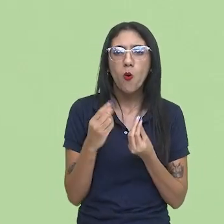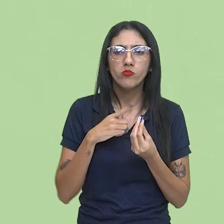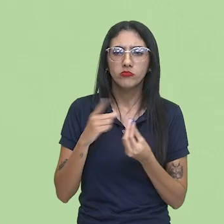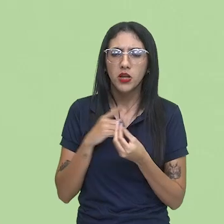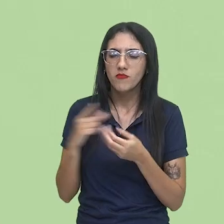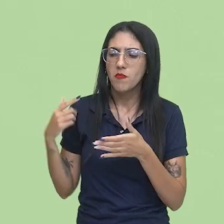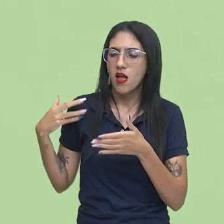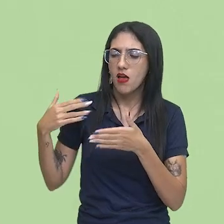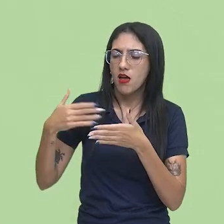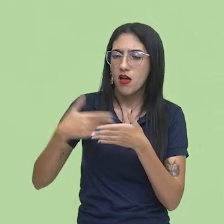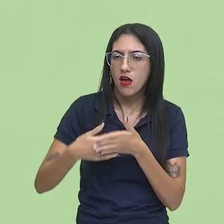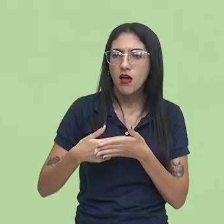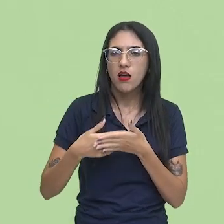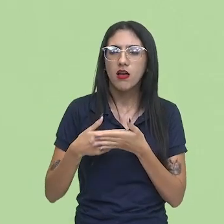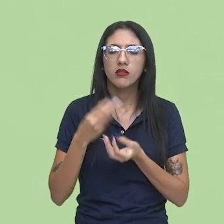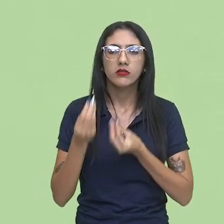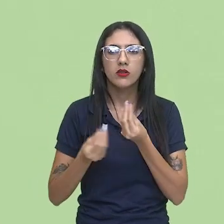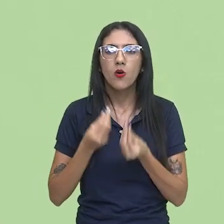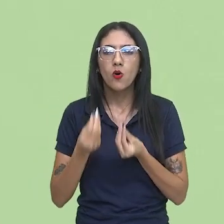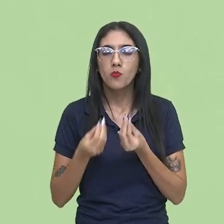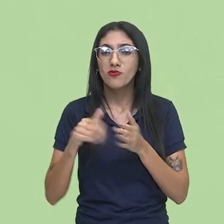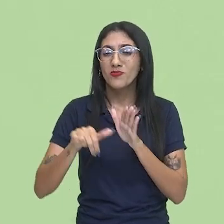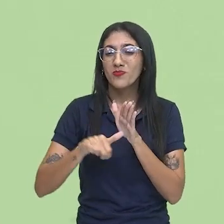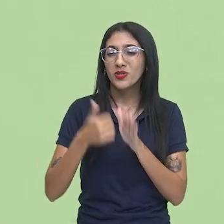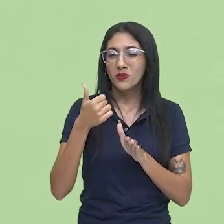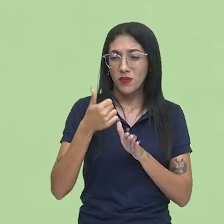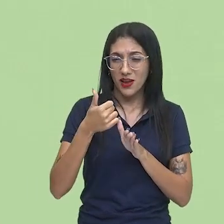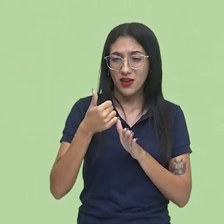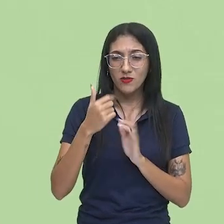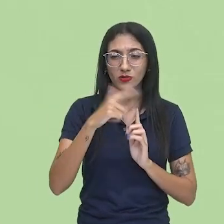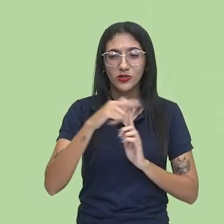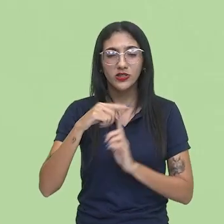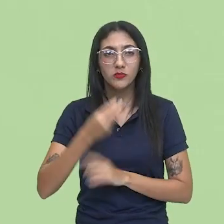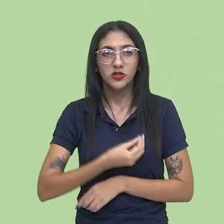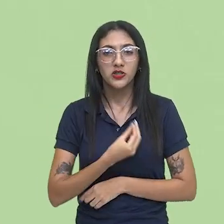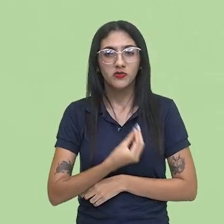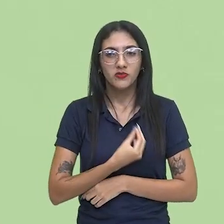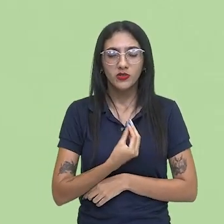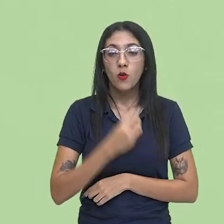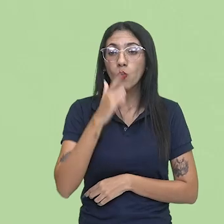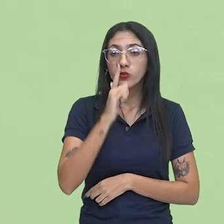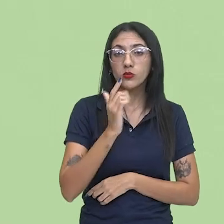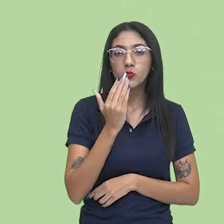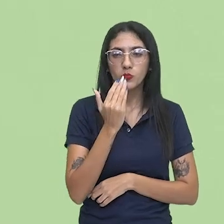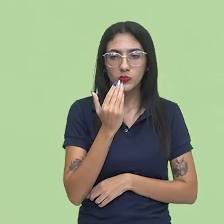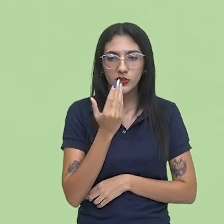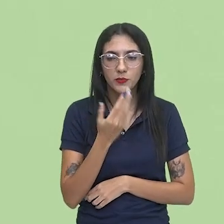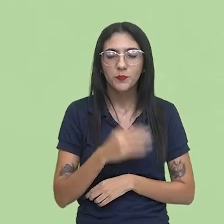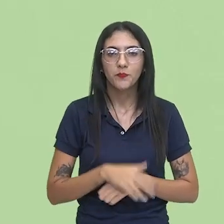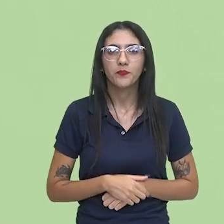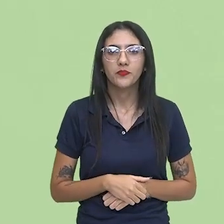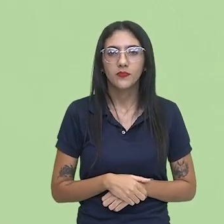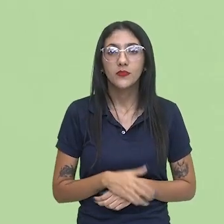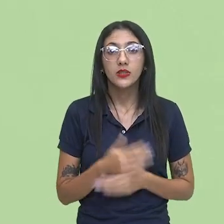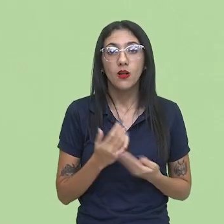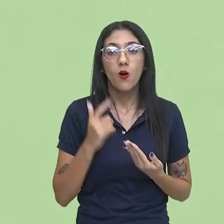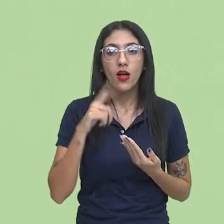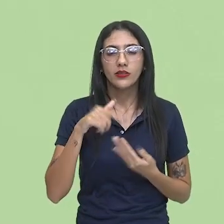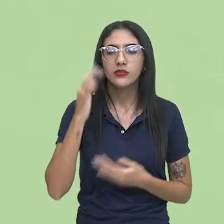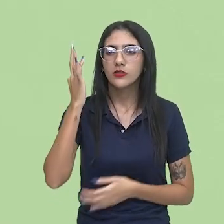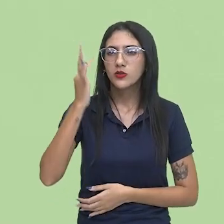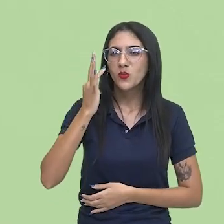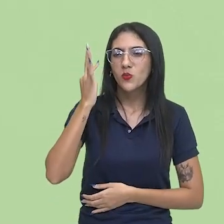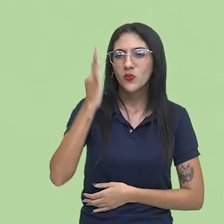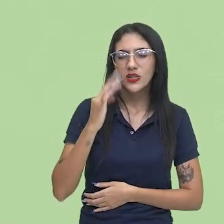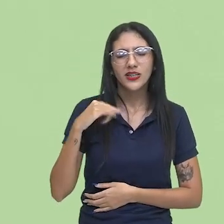sustentou naqueles primeiros momentos, como os primeiros indivíduos obtinham o seu alimento. Como eu falei para vocês, é teoria. A gente